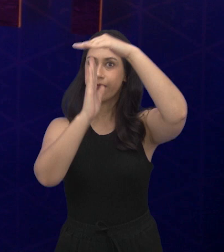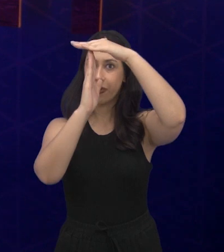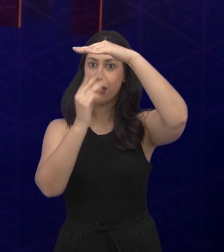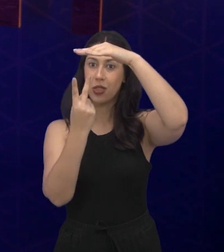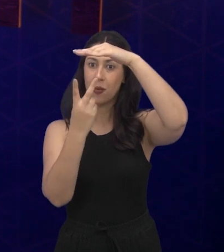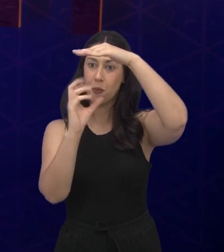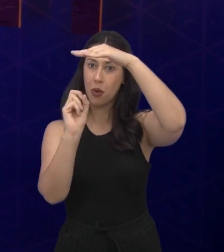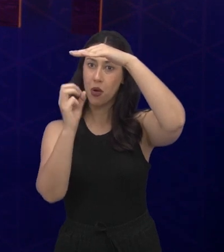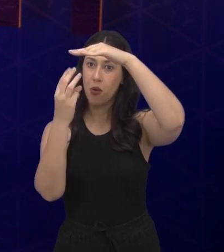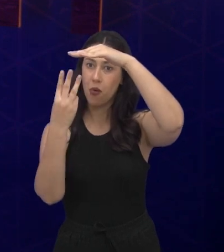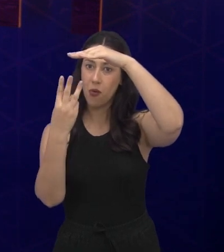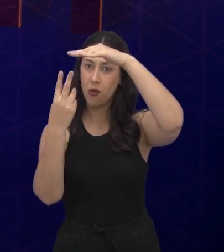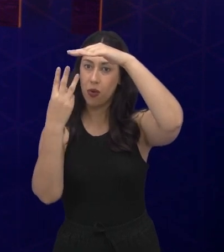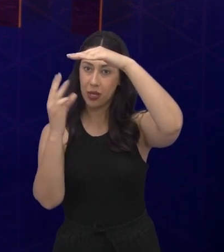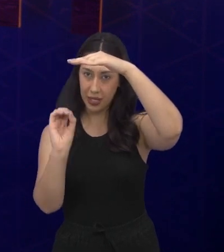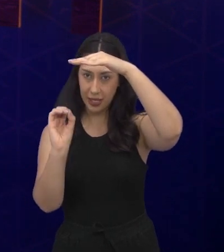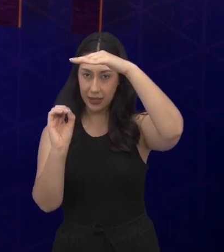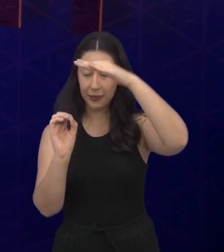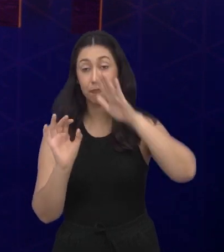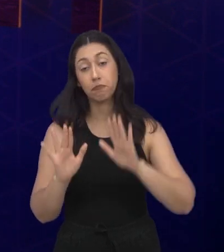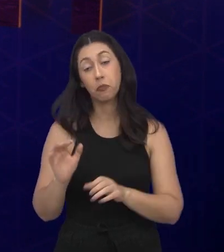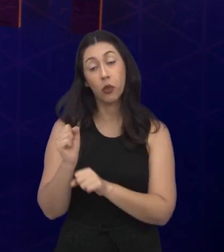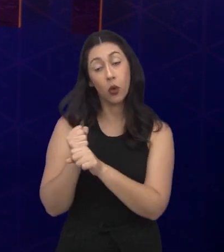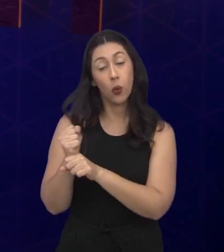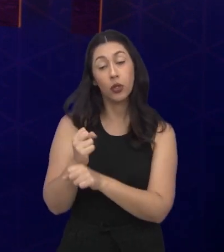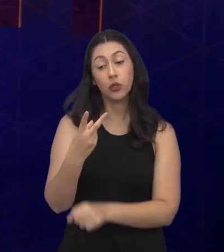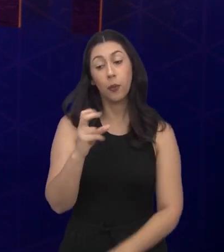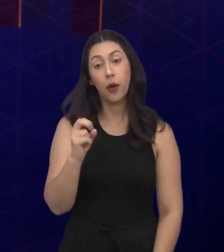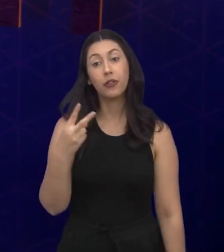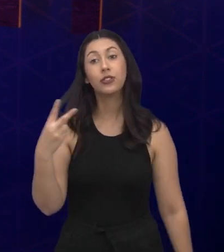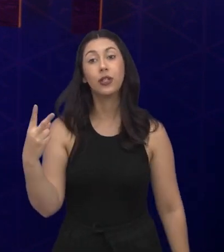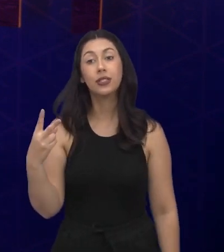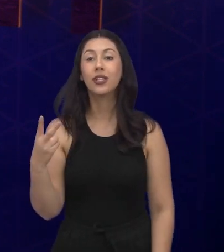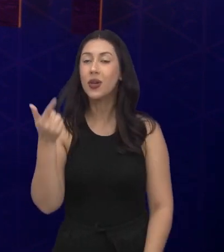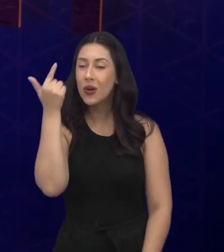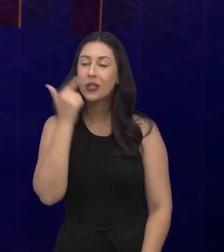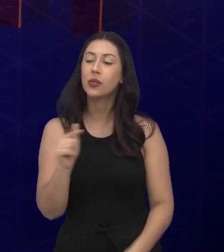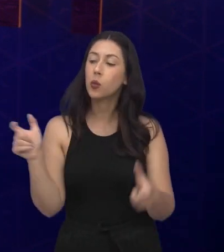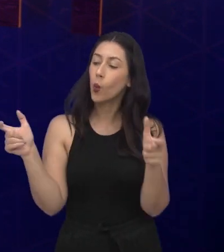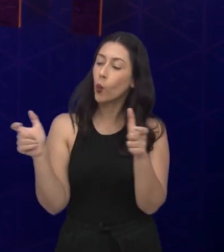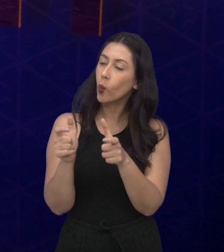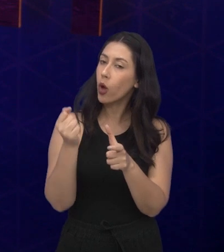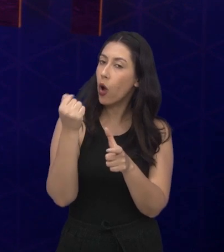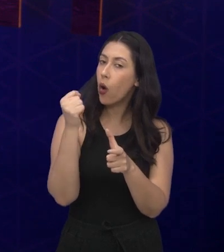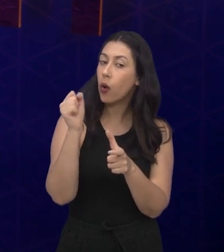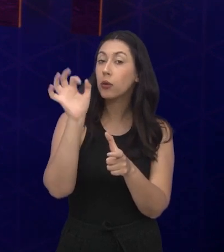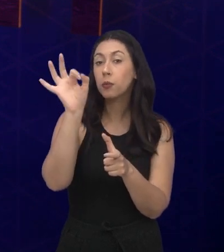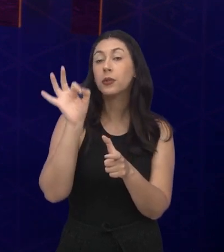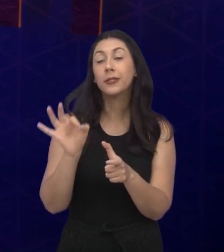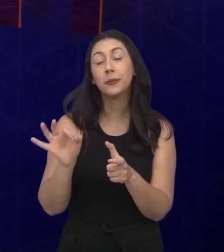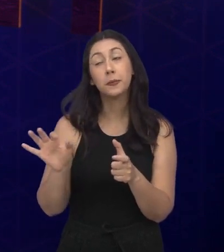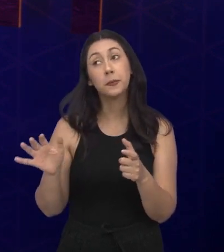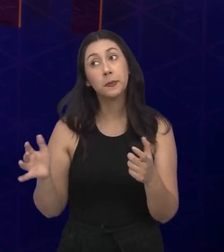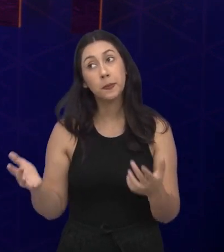até 2030. E no ano de 2022 a gente já conseguiu reduzir